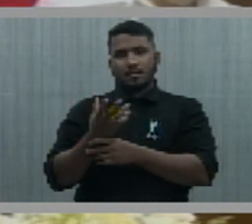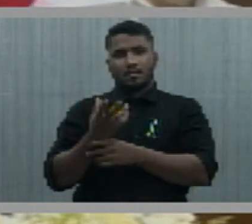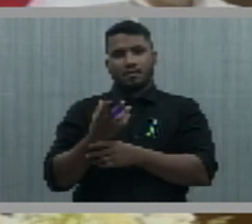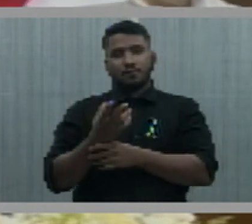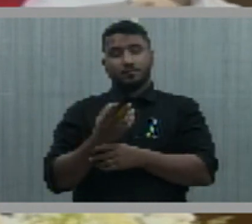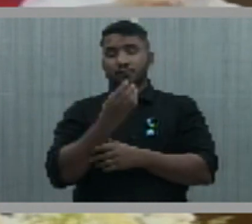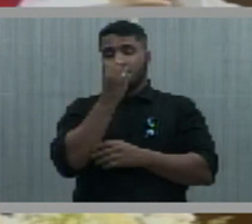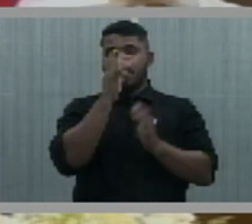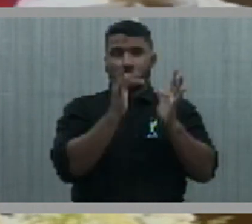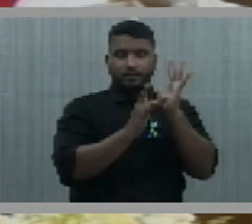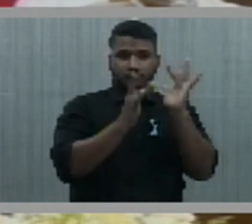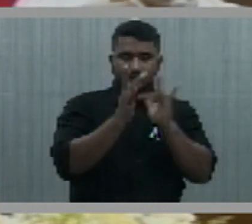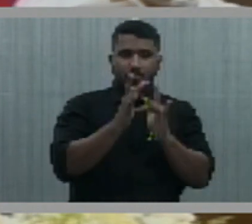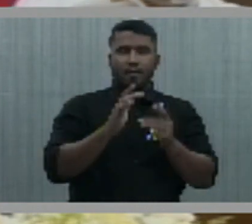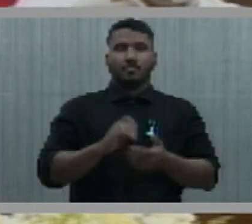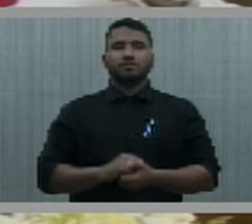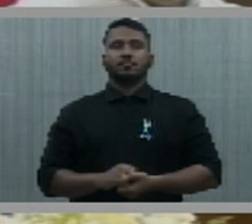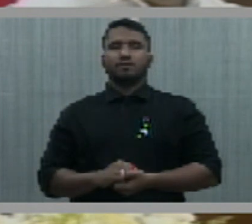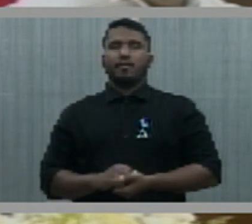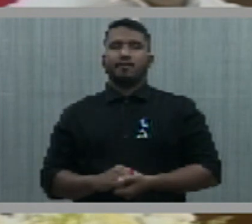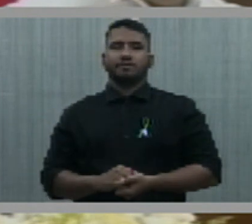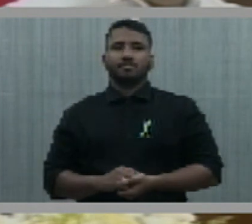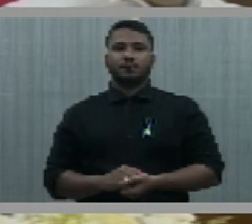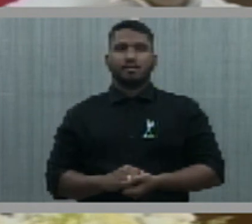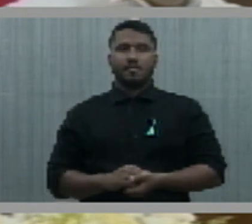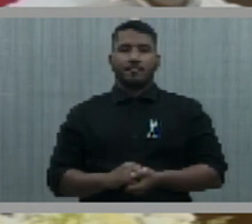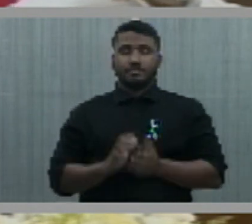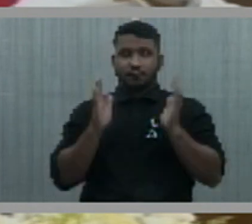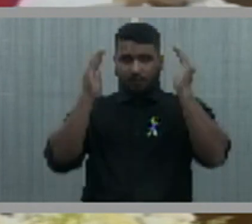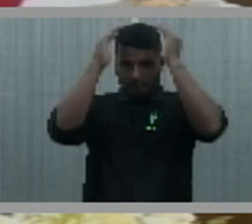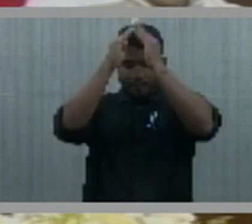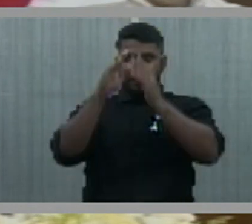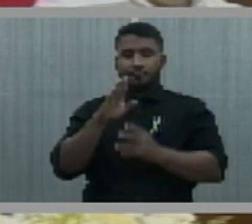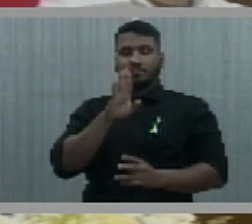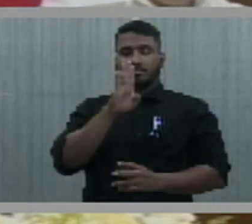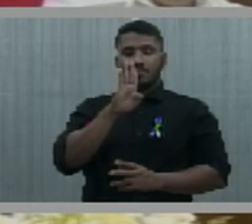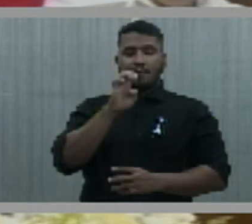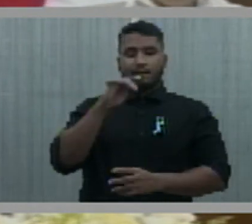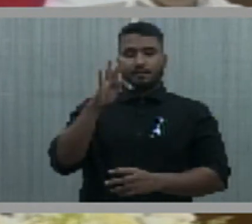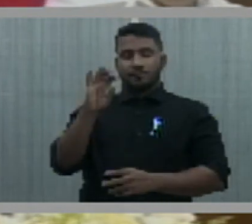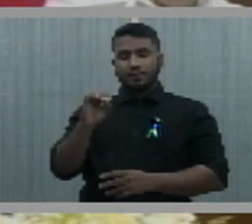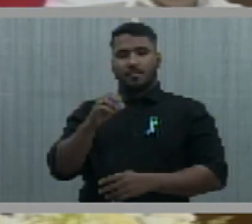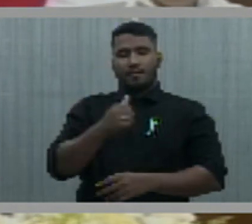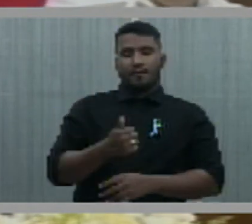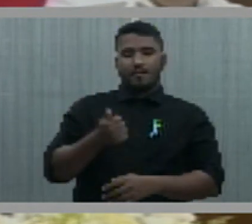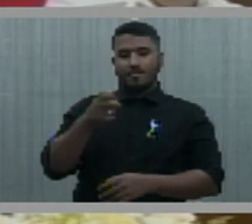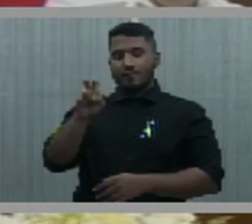Bom Jesus do Gurgueia, pelo Papa Bento XV,